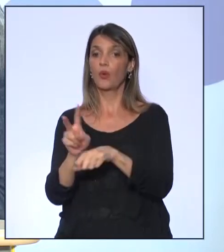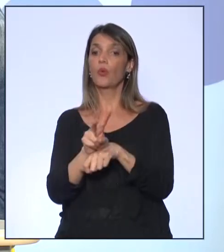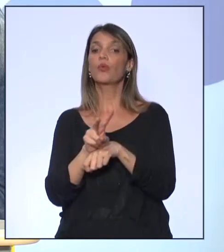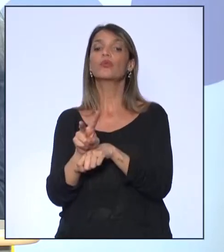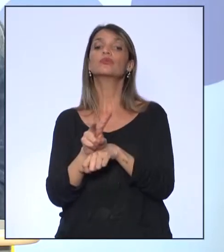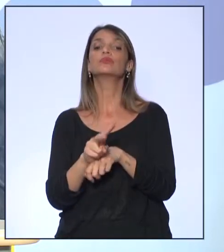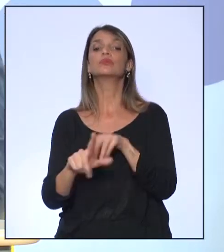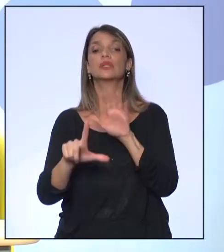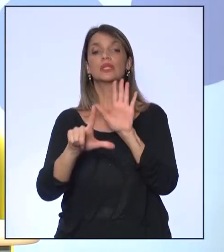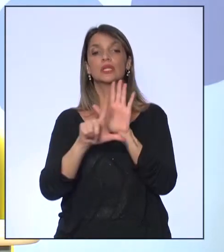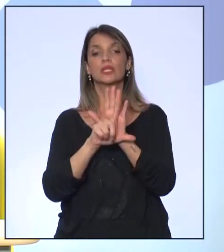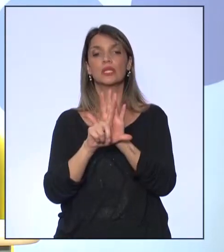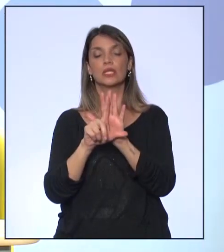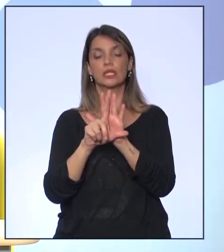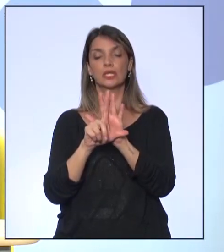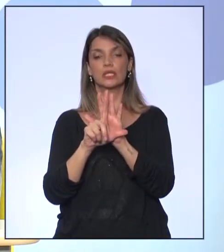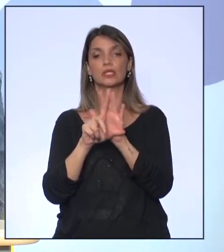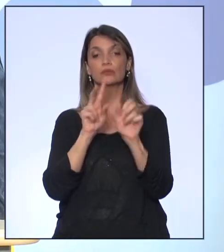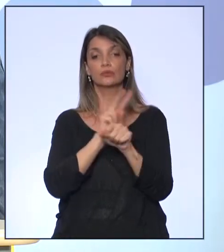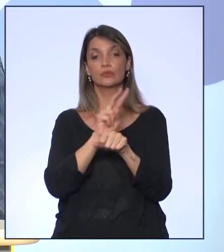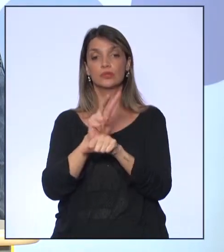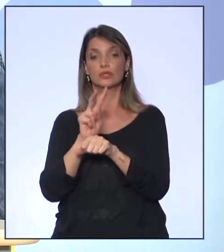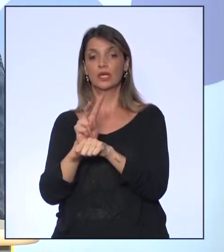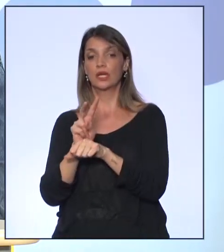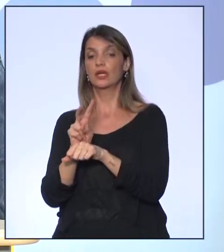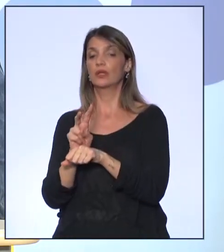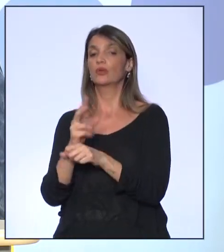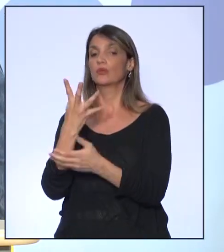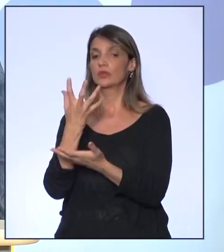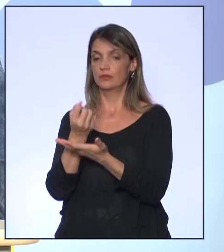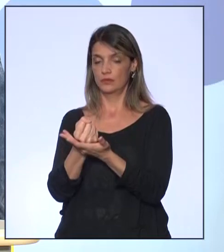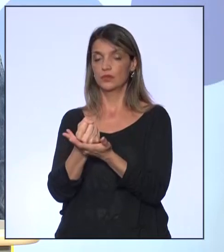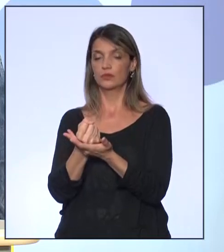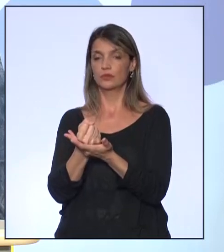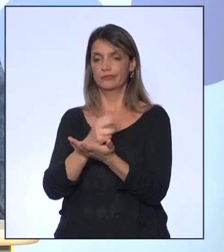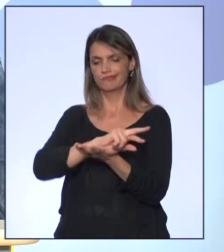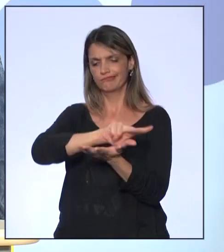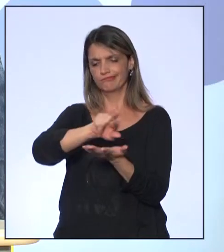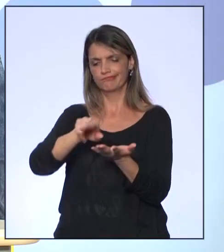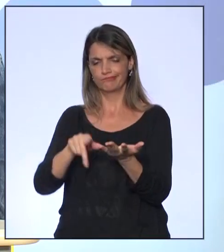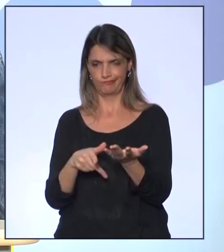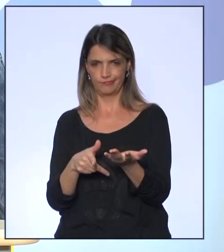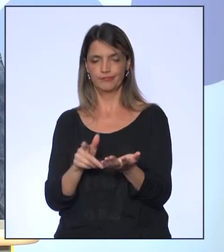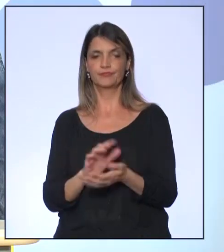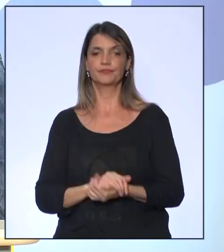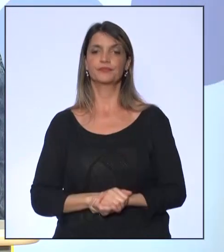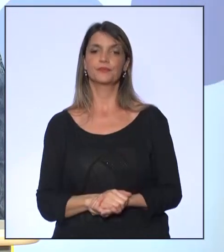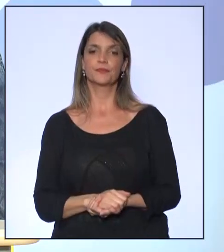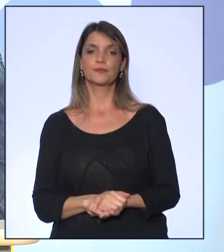de proteção a esse patrimônio, certo? Vamos lá, continuando.